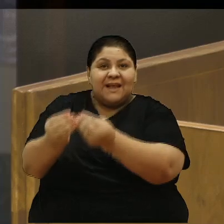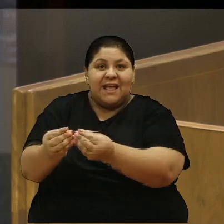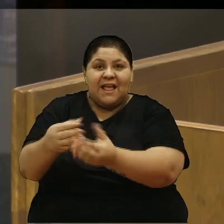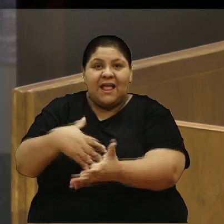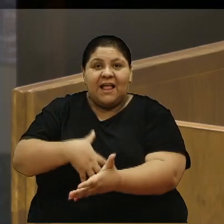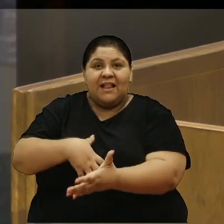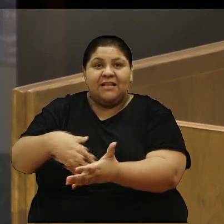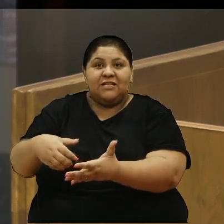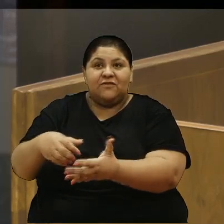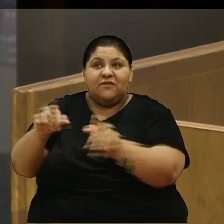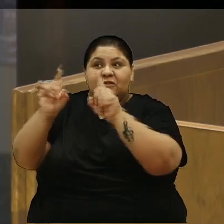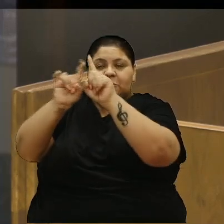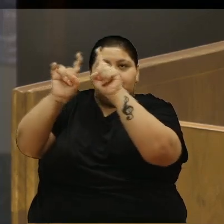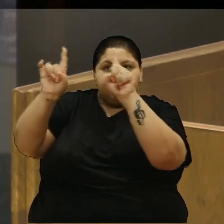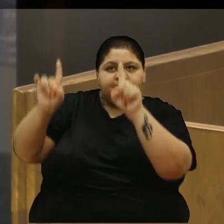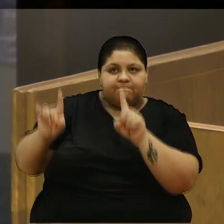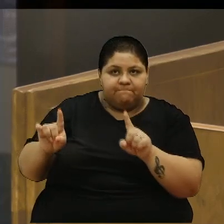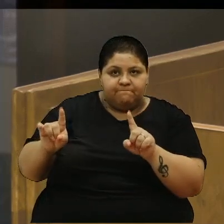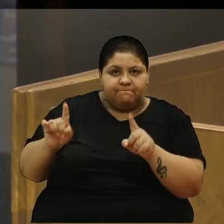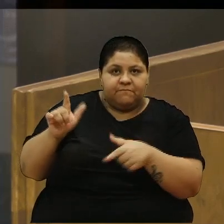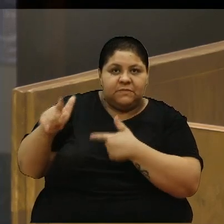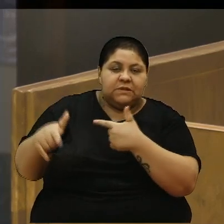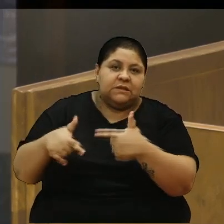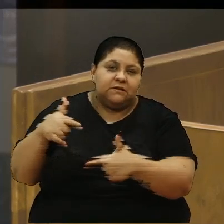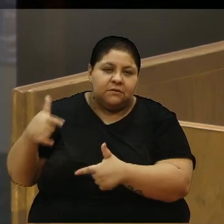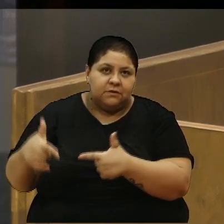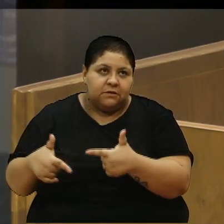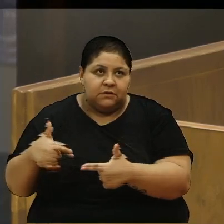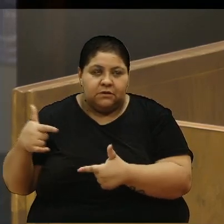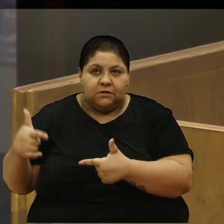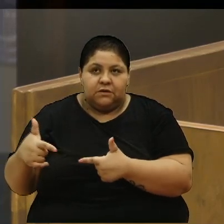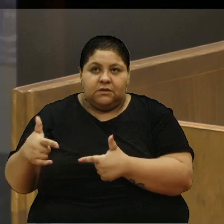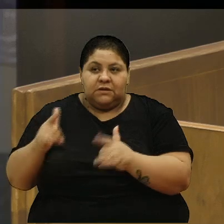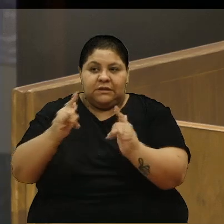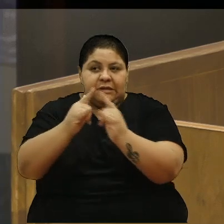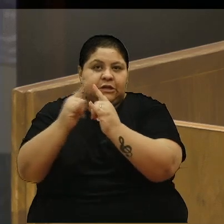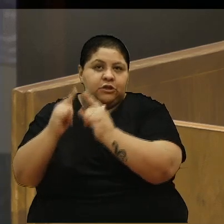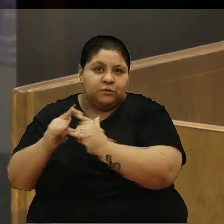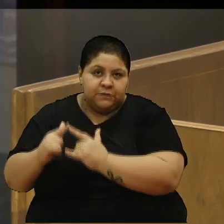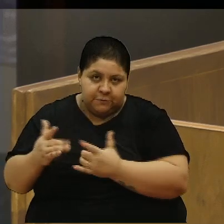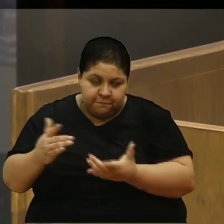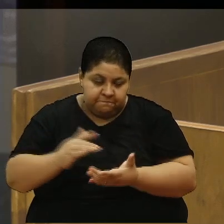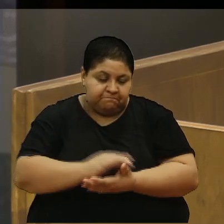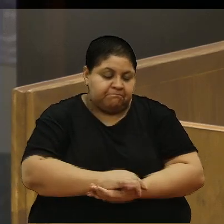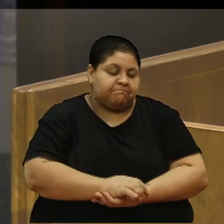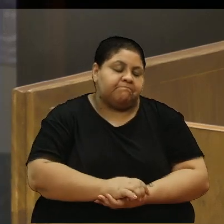desses colaboradores que trabalham lá na entidade.